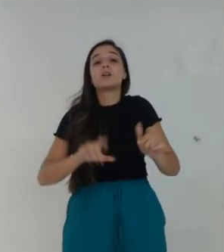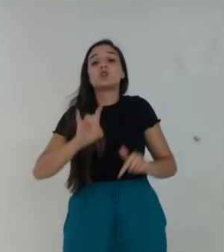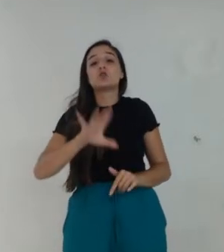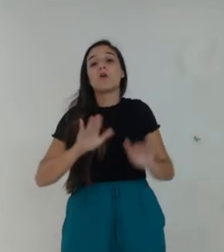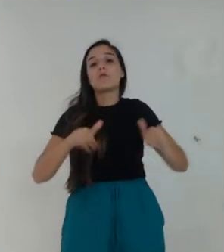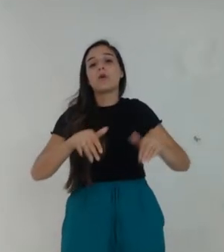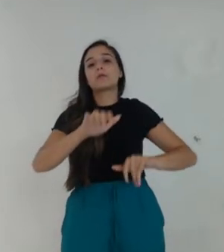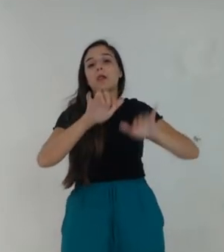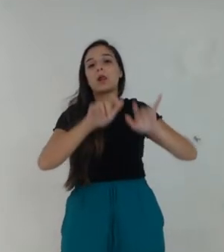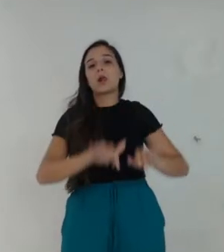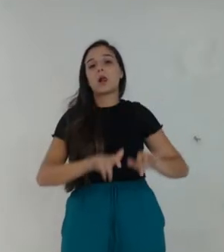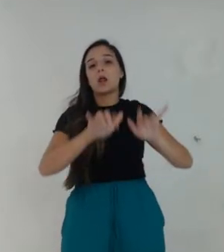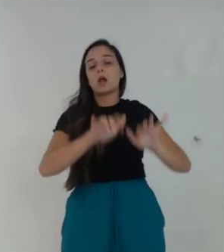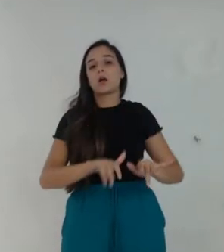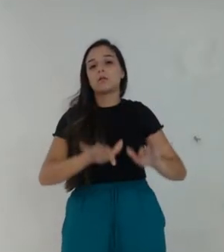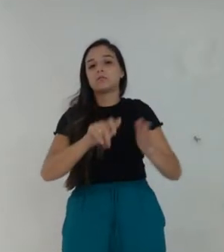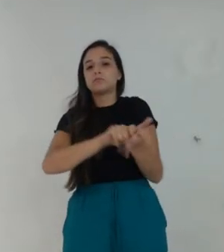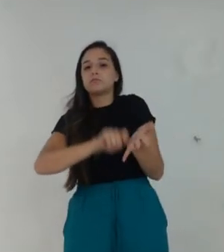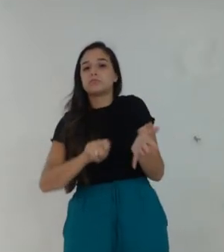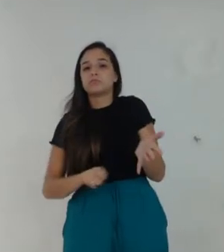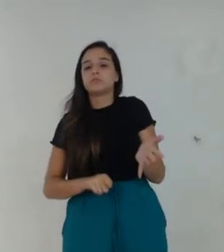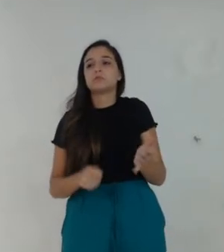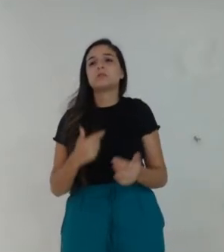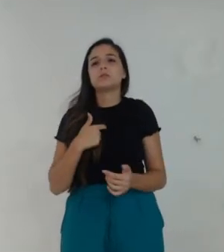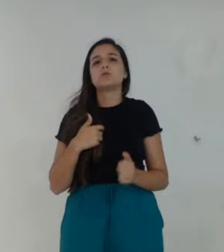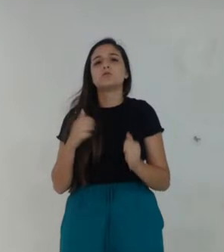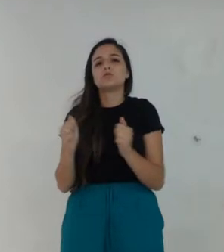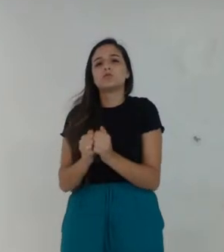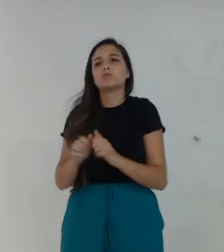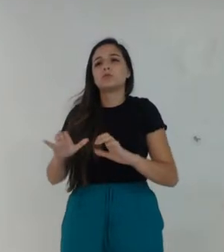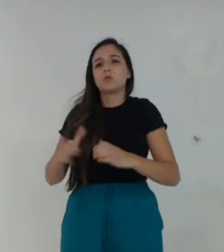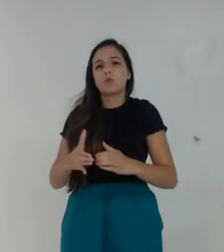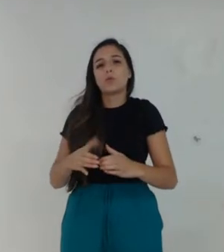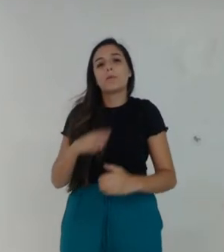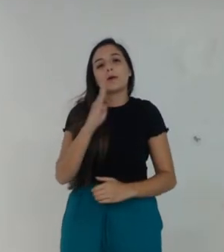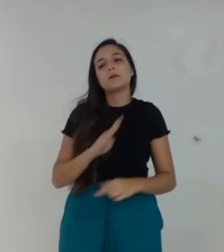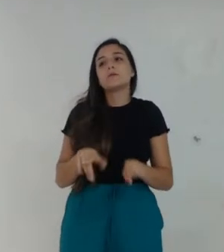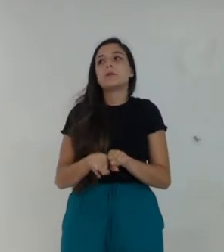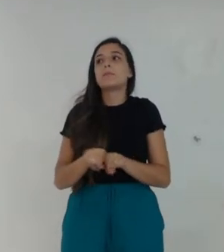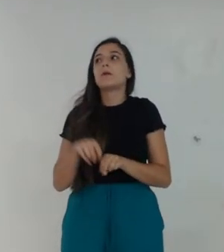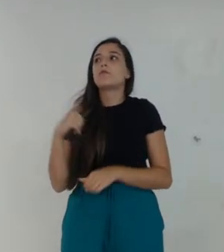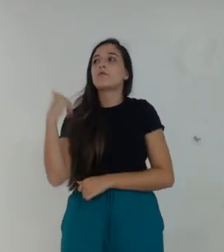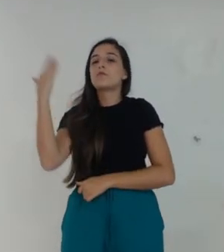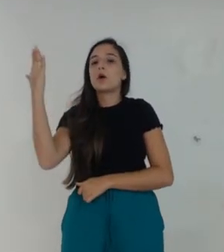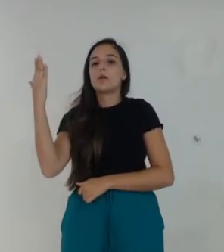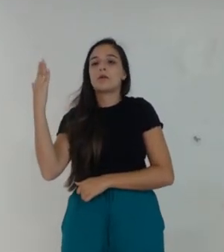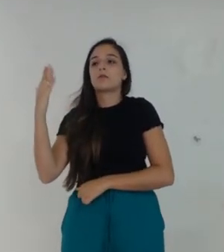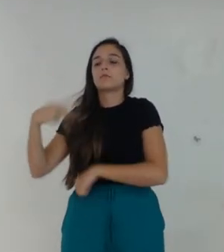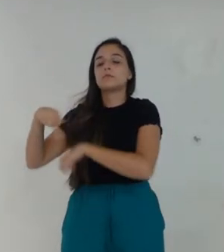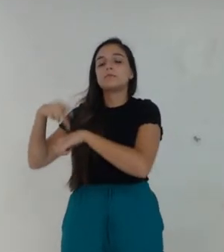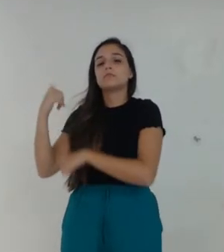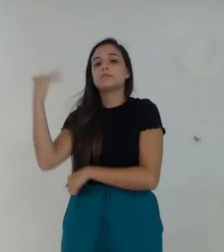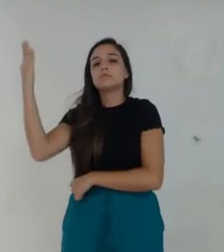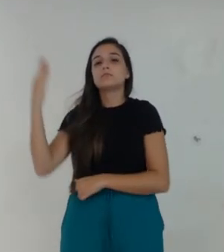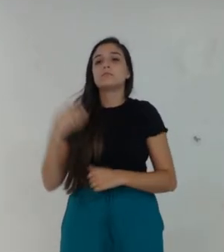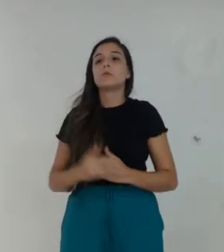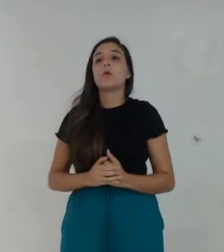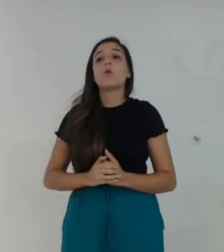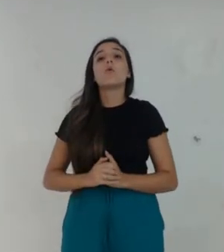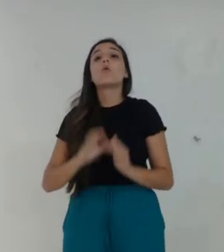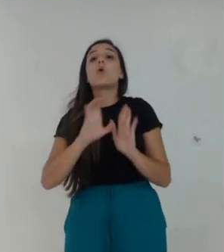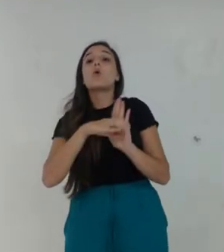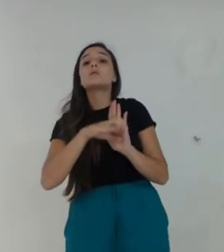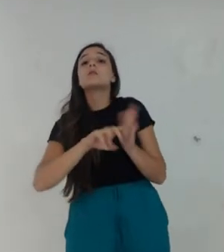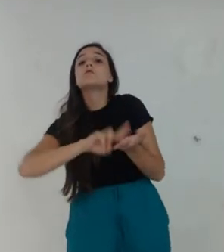hoje, eu tenho trabalhado com um grupo de colegas, tanto no Brasil quanto no exterior, na atualização dos conceitos de tradução